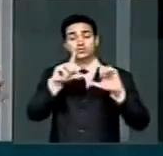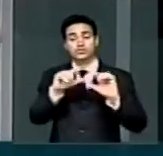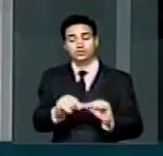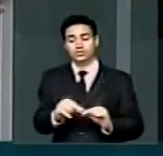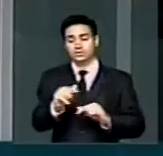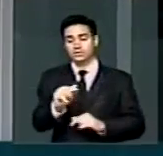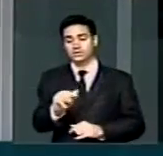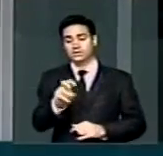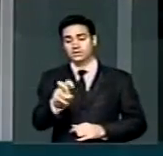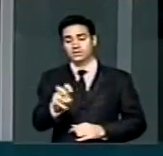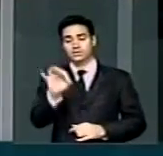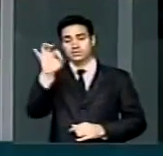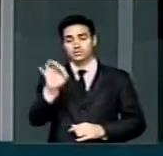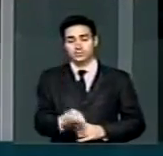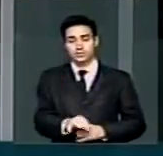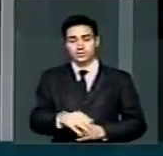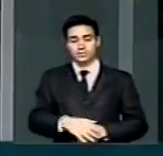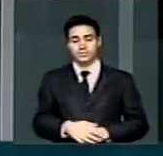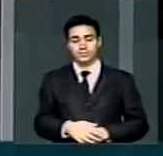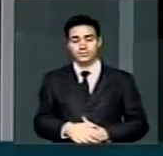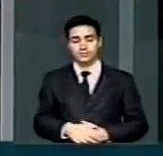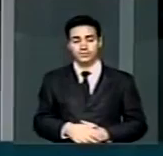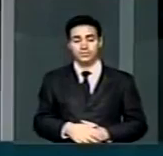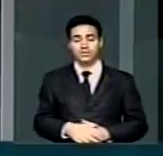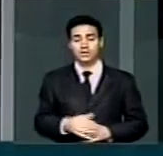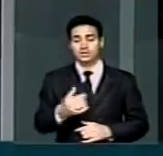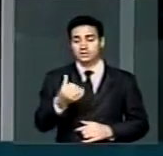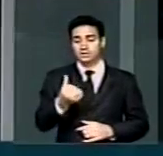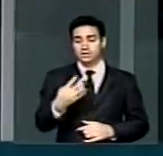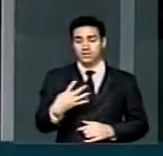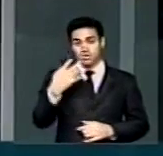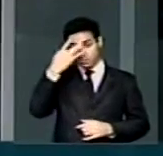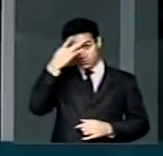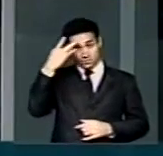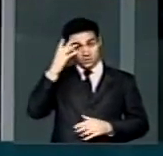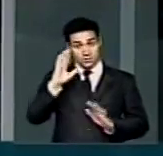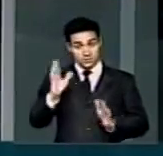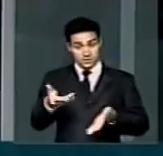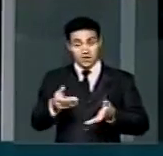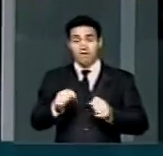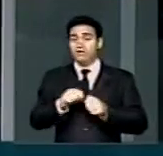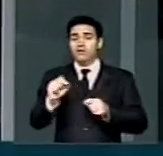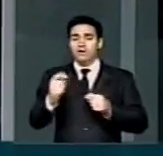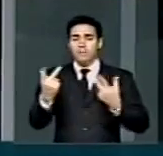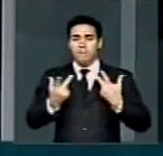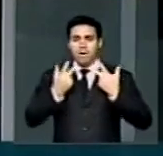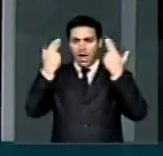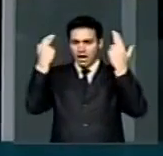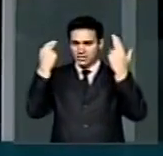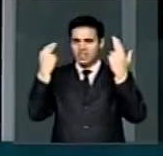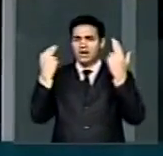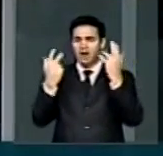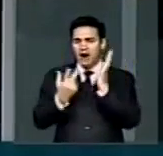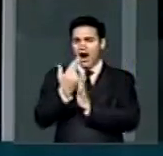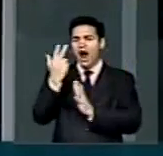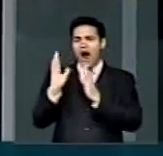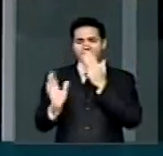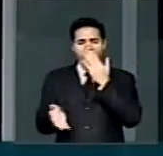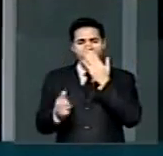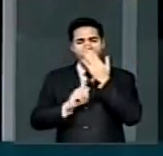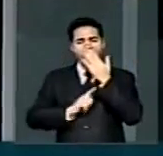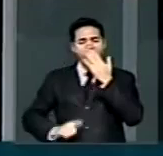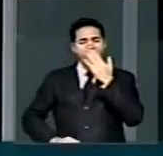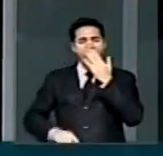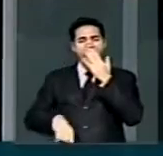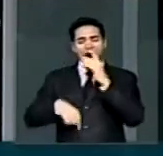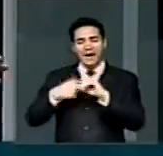em 75%. 64 vítimas receberam cirurgias plásticas do governo do estado do Amapá e